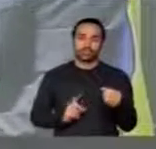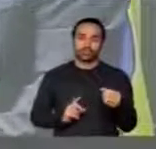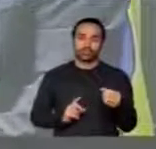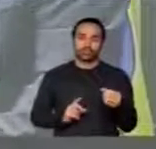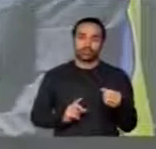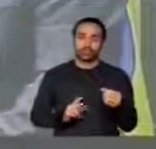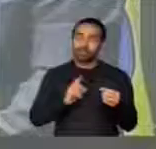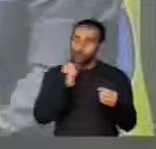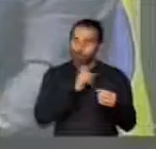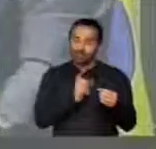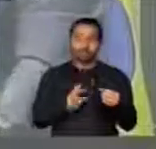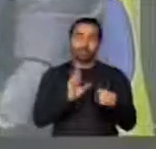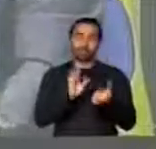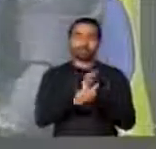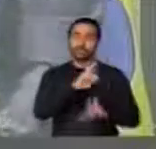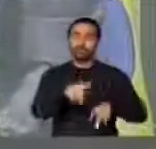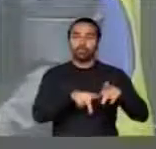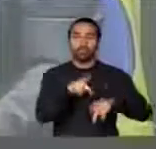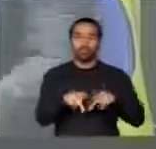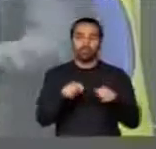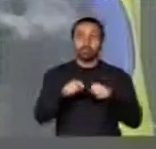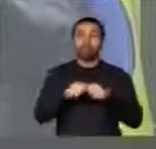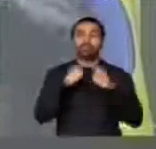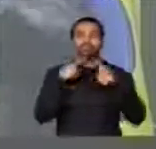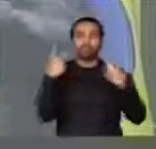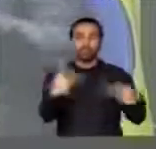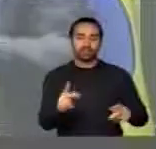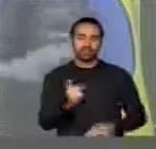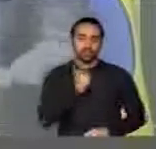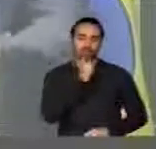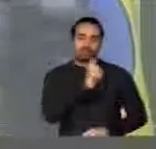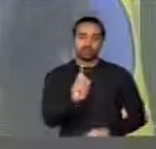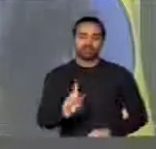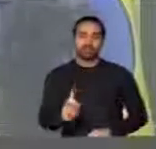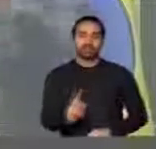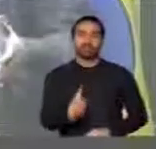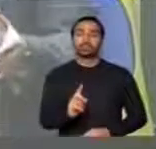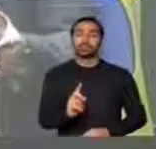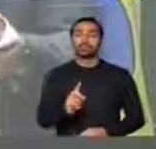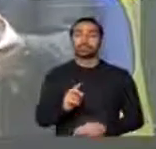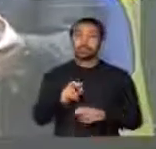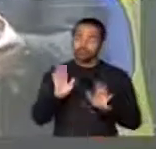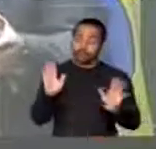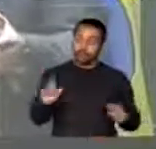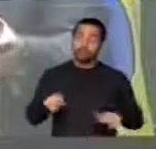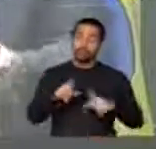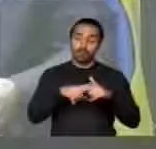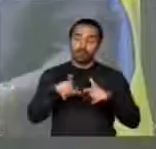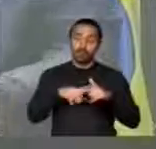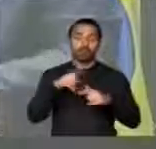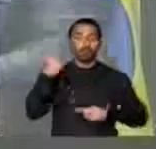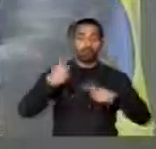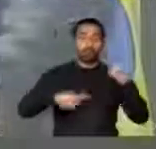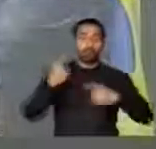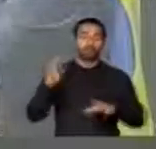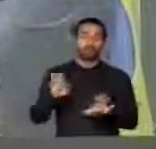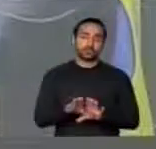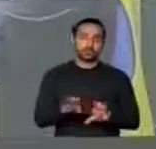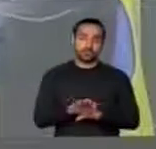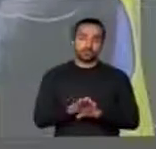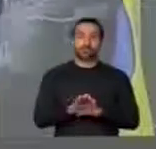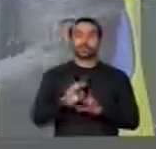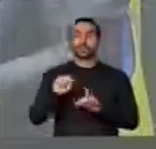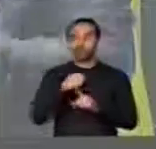necessidades. Portanto, evidentemente que essa também é uma questão política, imbrica a questão